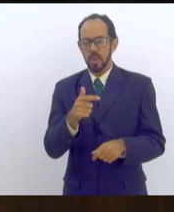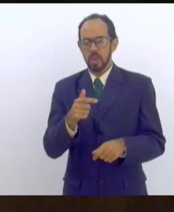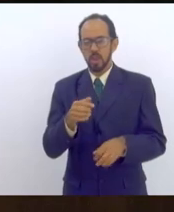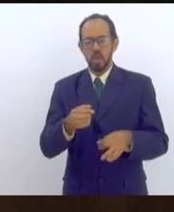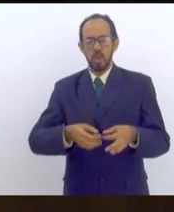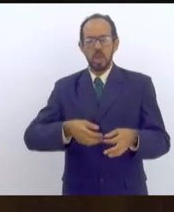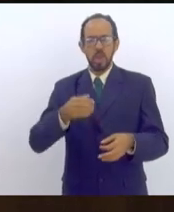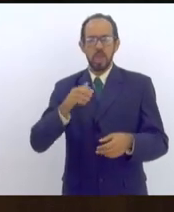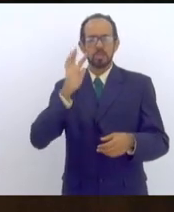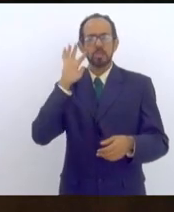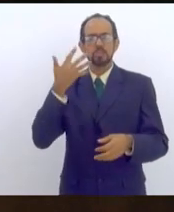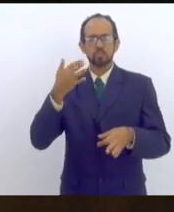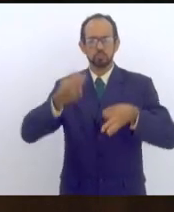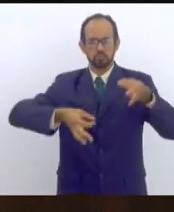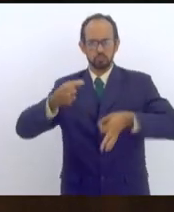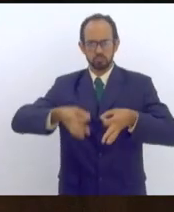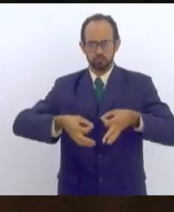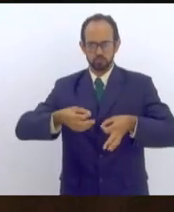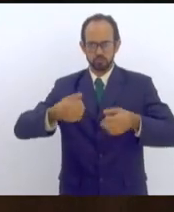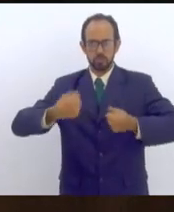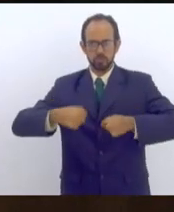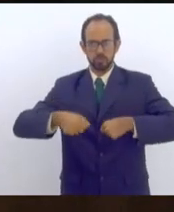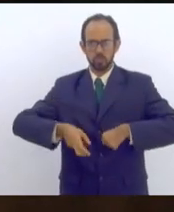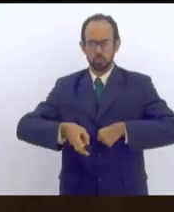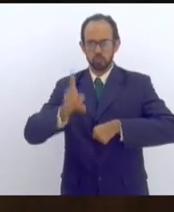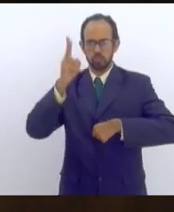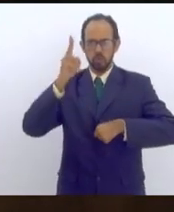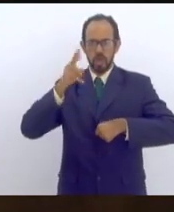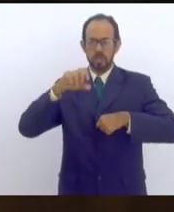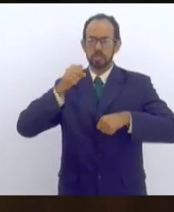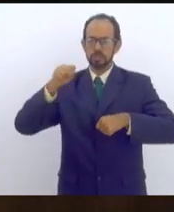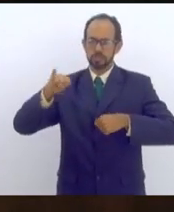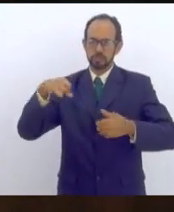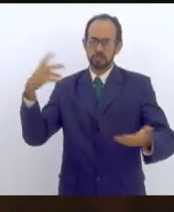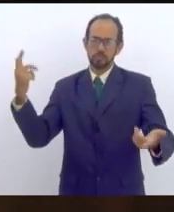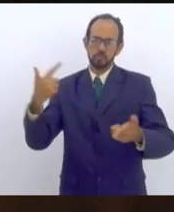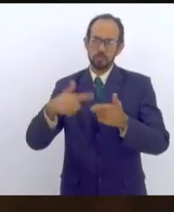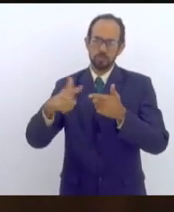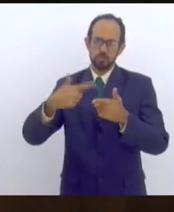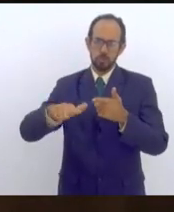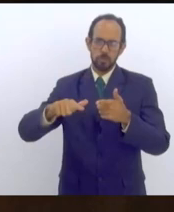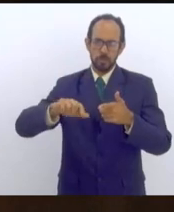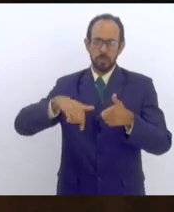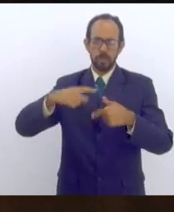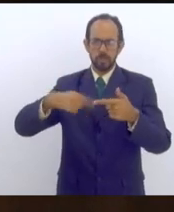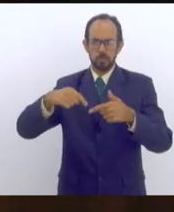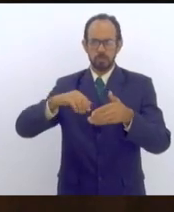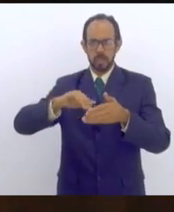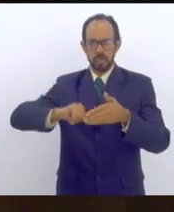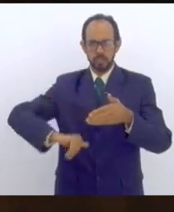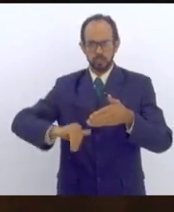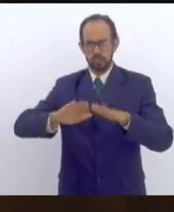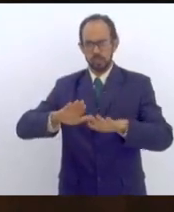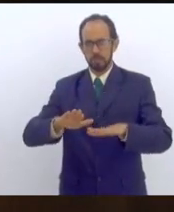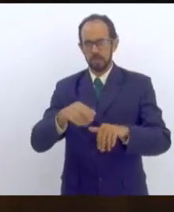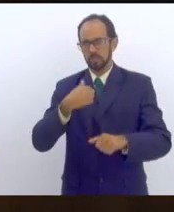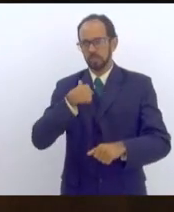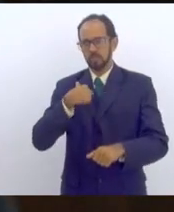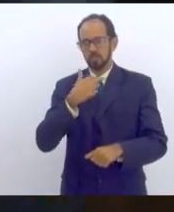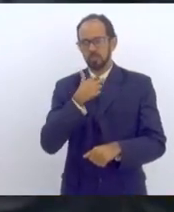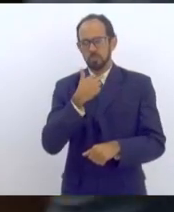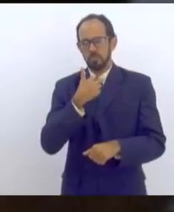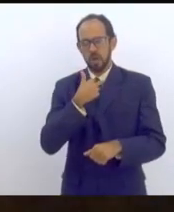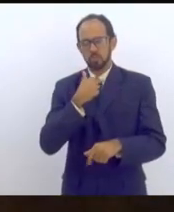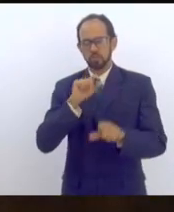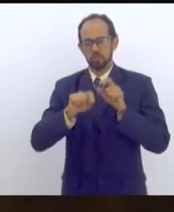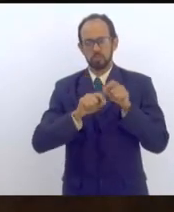seguir em frente, e se caso lá na frente tem algum problema, que retire. Mas eu não posso deixar de usar a